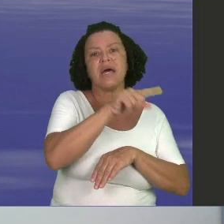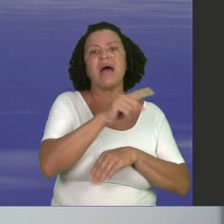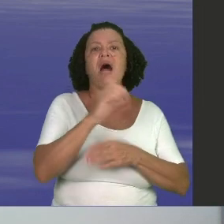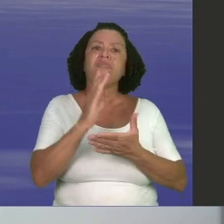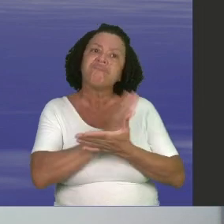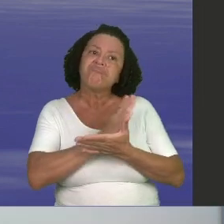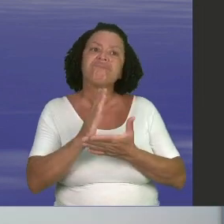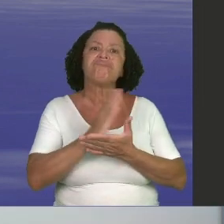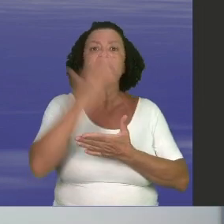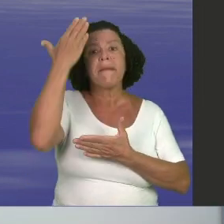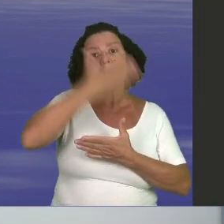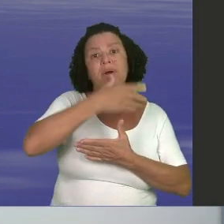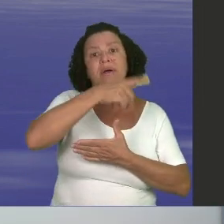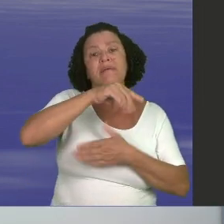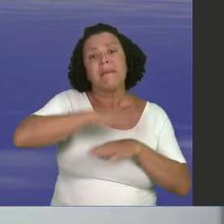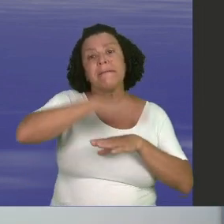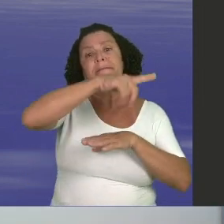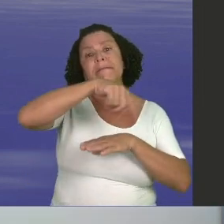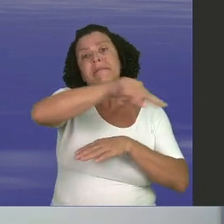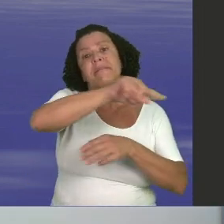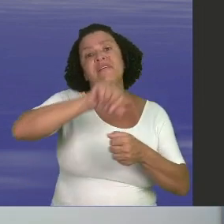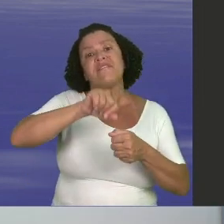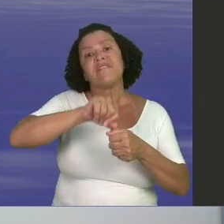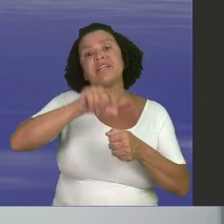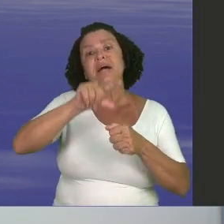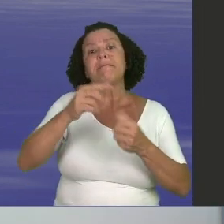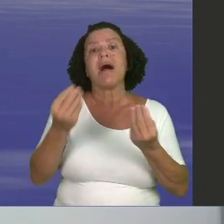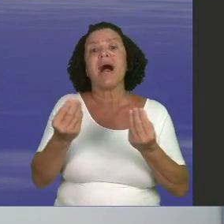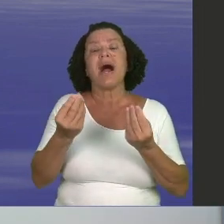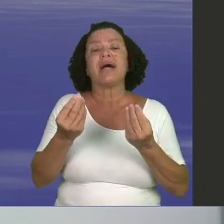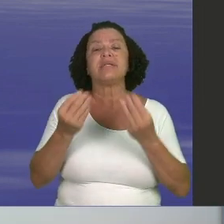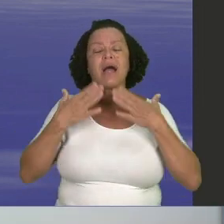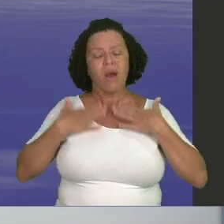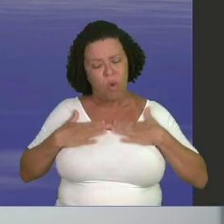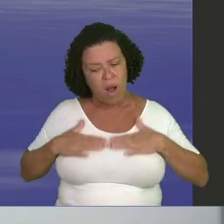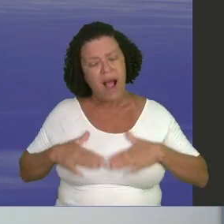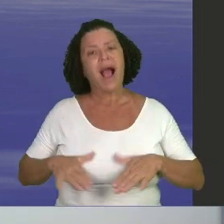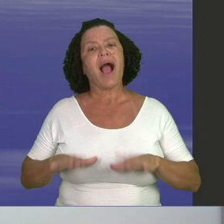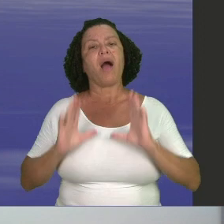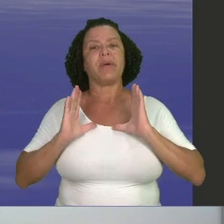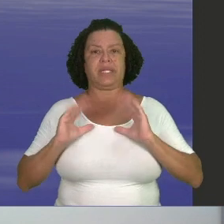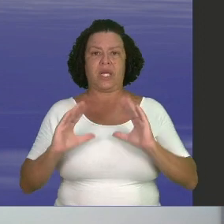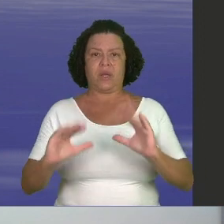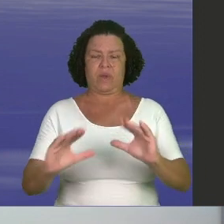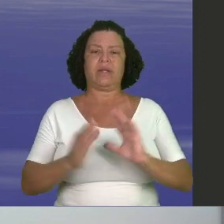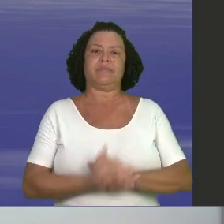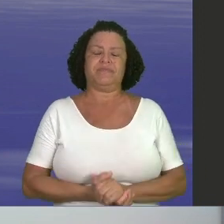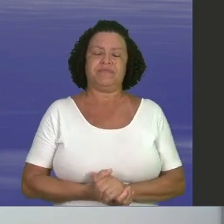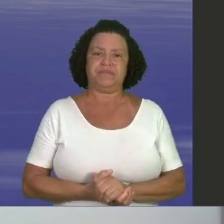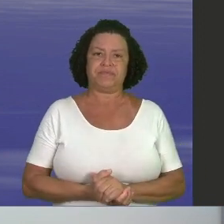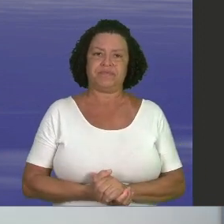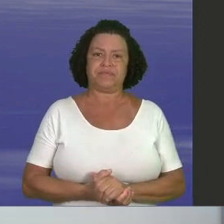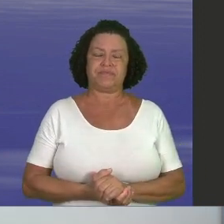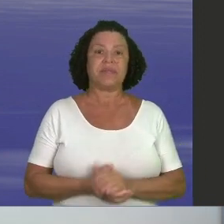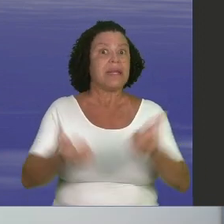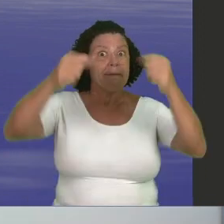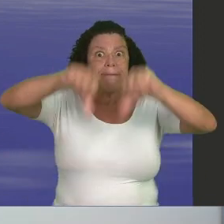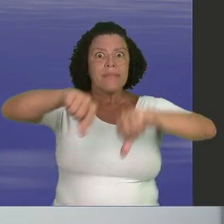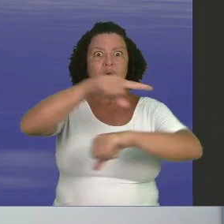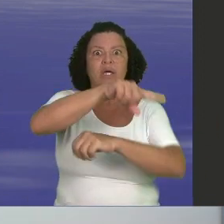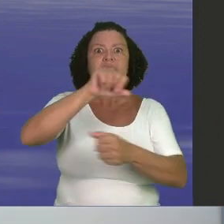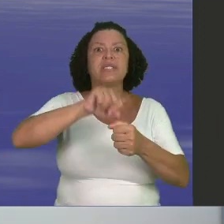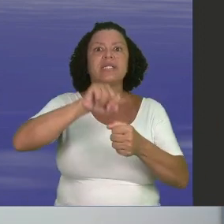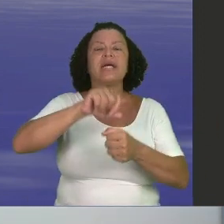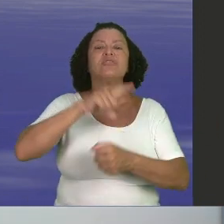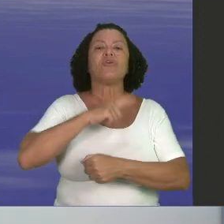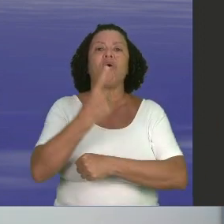suas provas muito mais, mas de uma forma harmônica e de uma forma tranquila. Bem pior do que aquele que só teve uma,